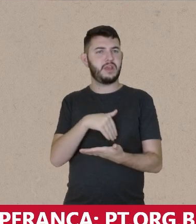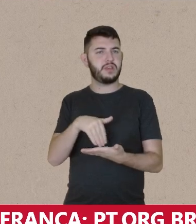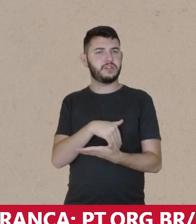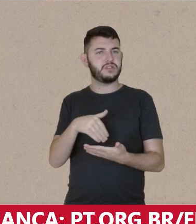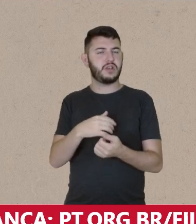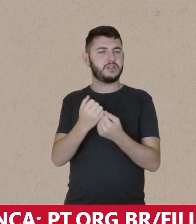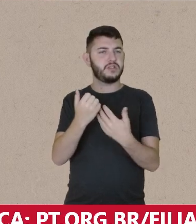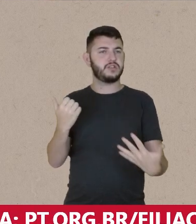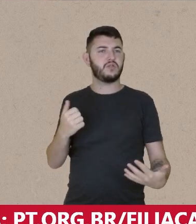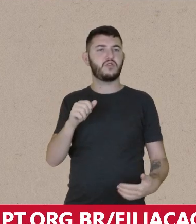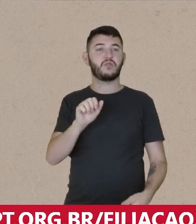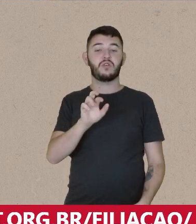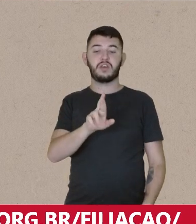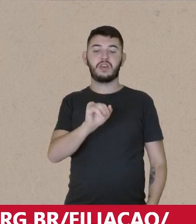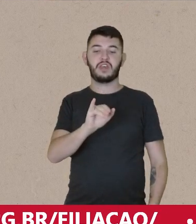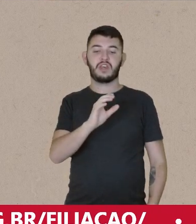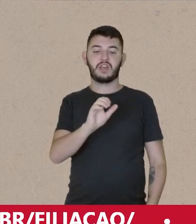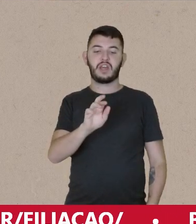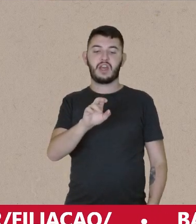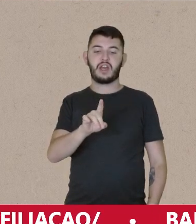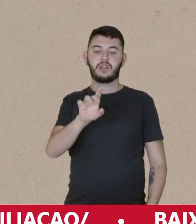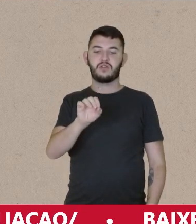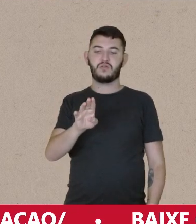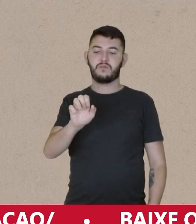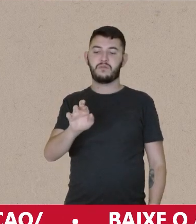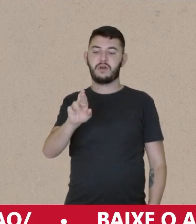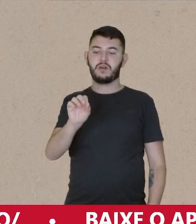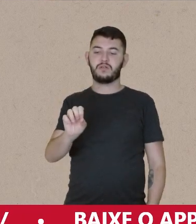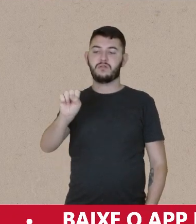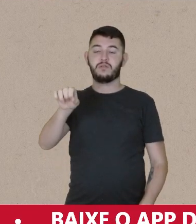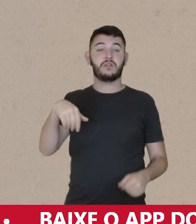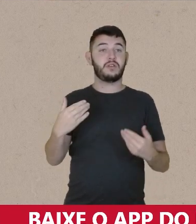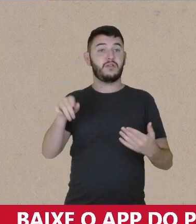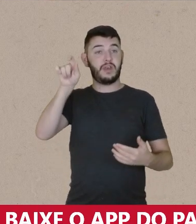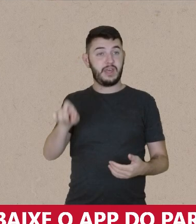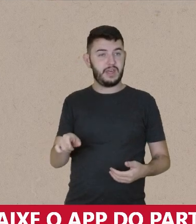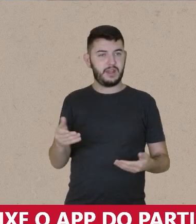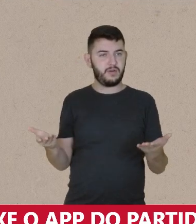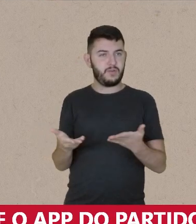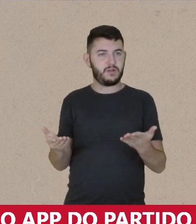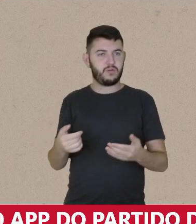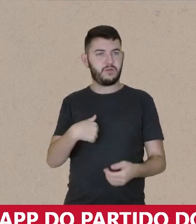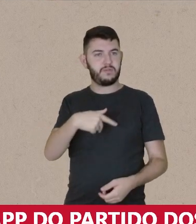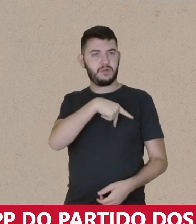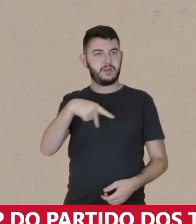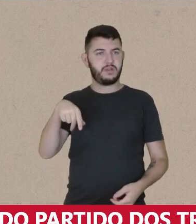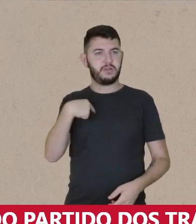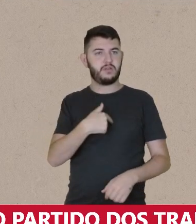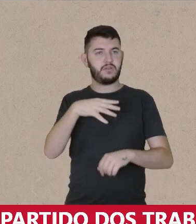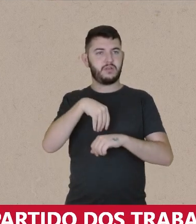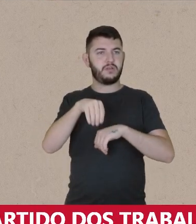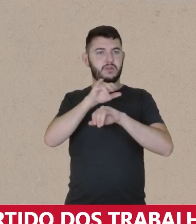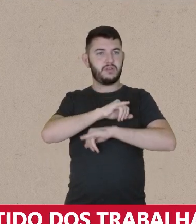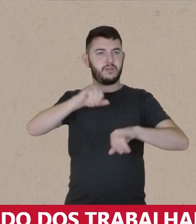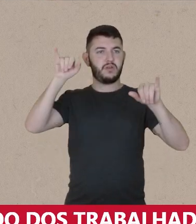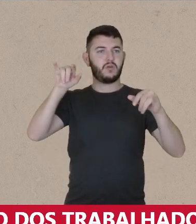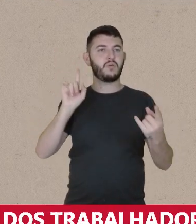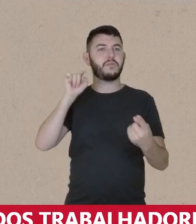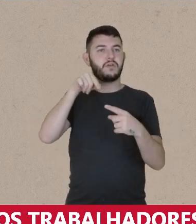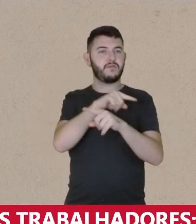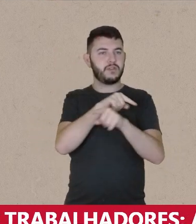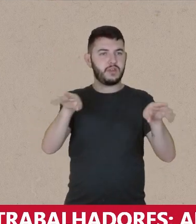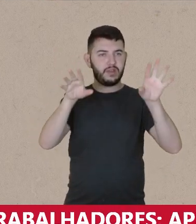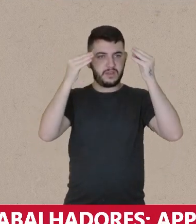quando era ministro, né, ele é o atual diretor-presidente. É importante que a gente diga isso para fazer algum tipo de